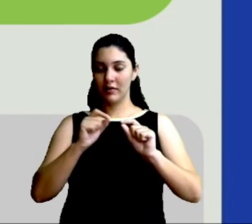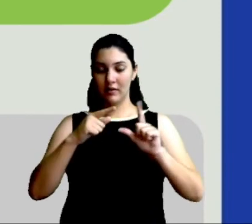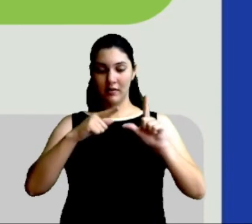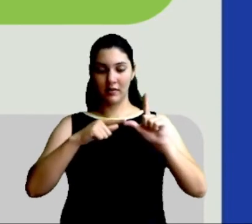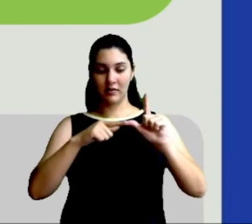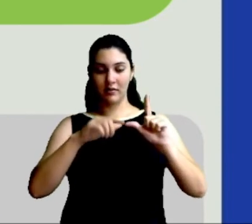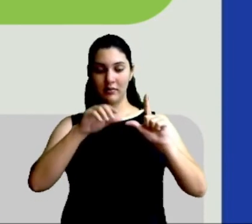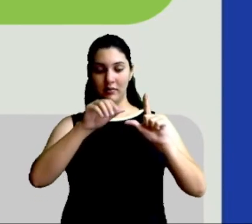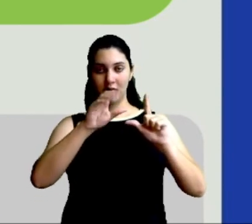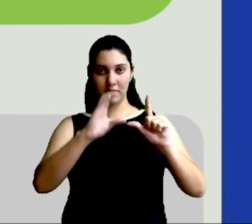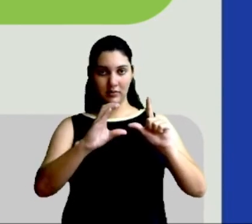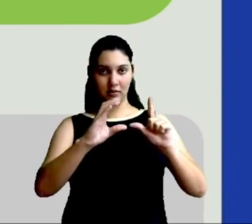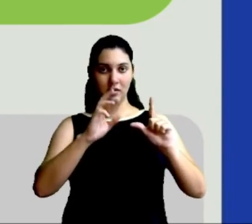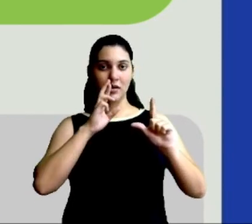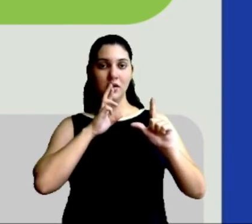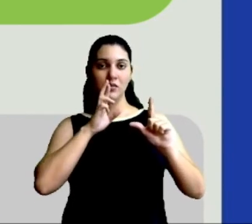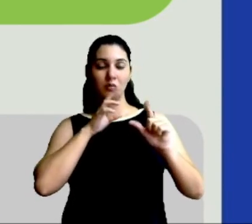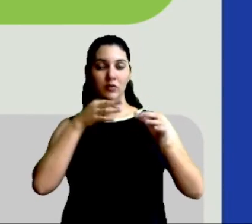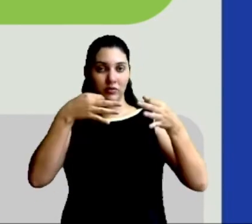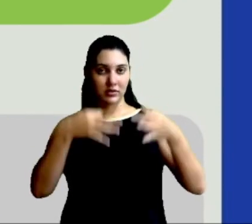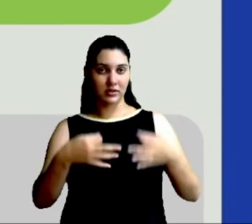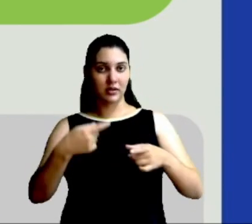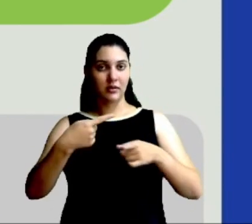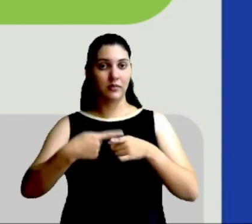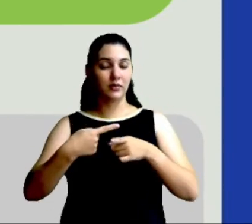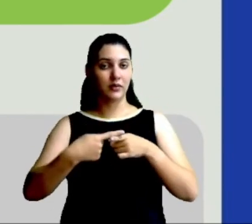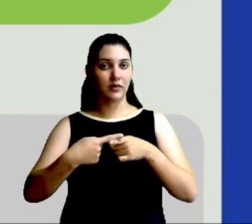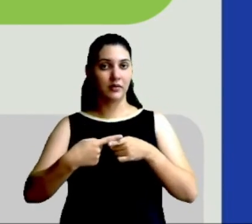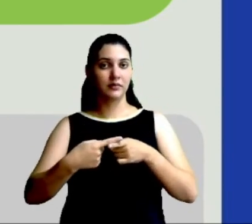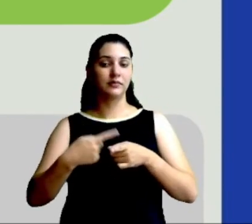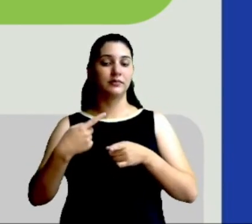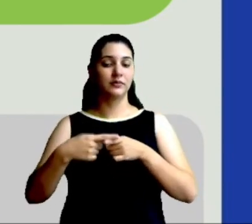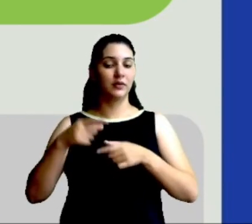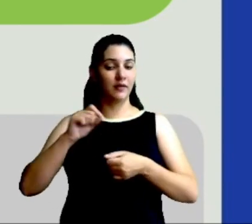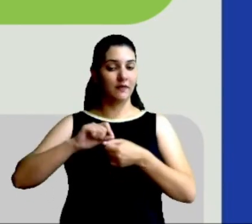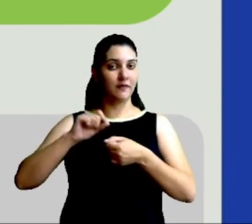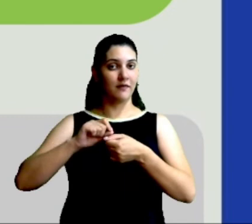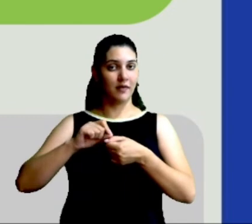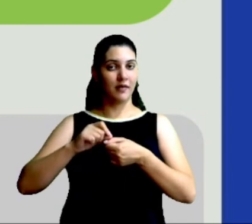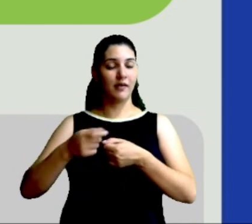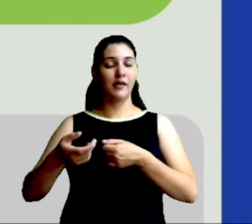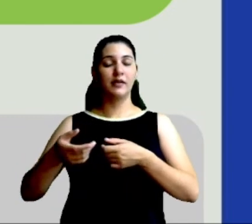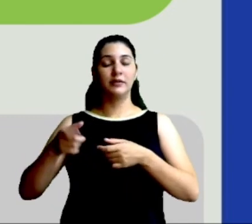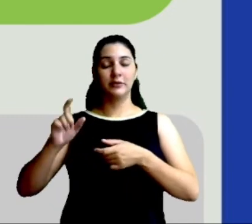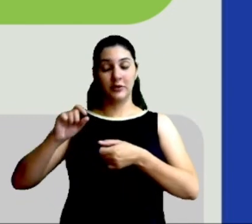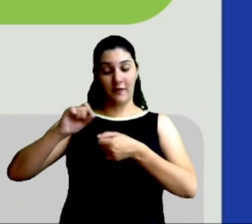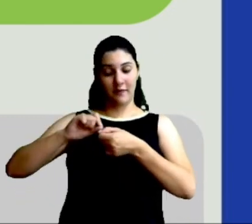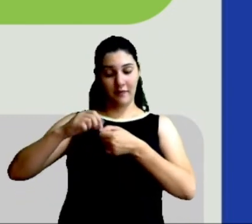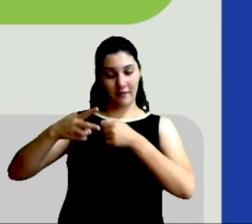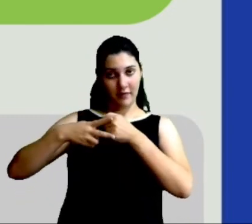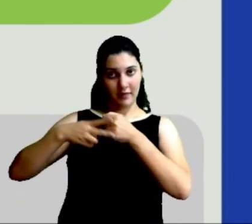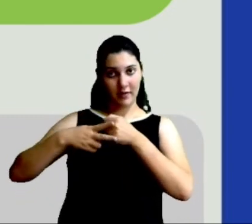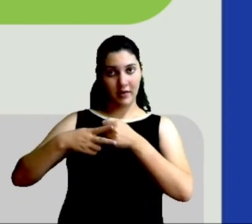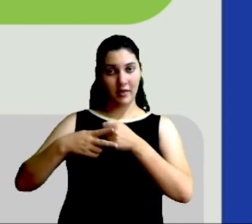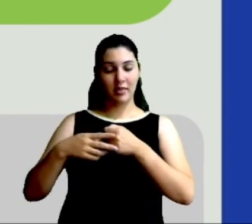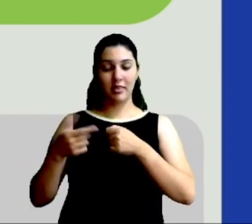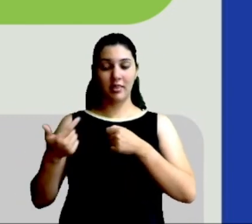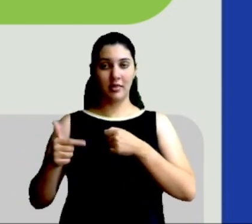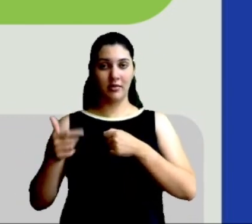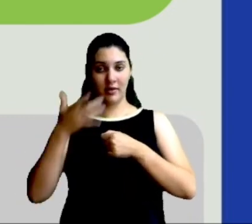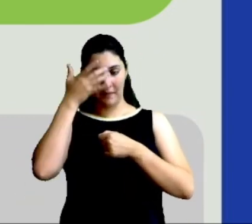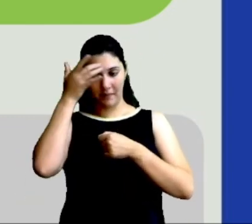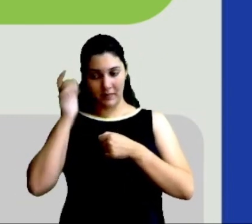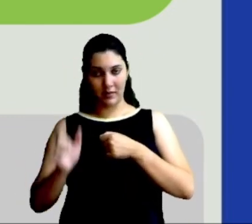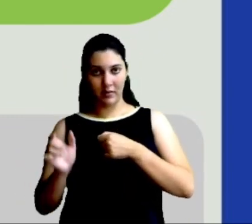letra C como resposta correta. Por quê? Porque faz, que é o verbo fazer, é um verbo impessoal, então ele não pode